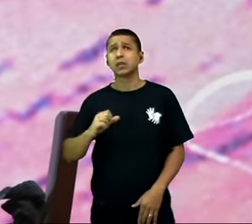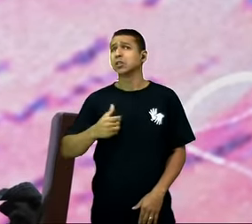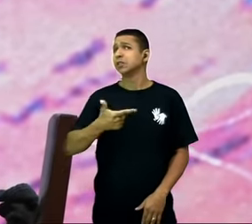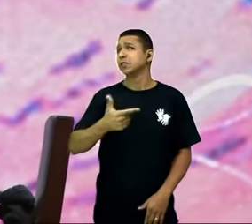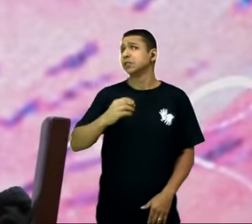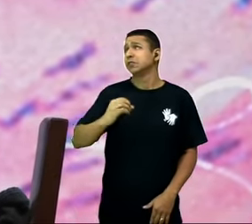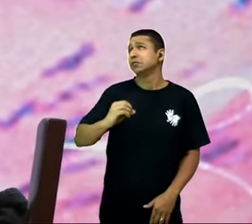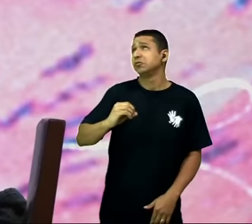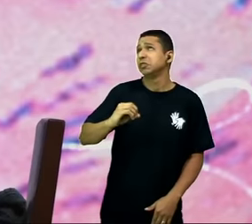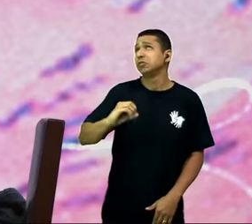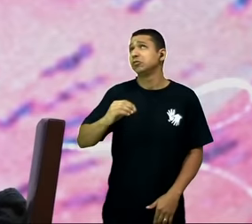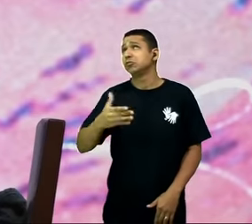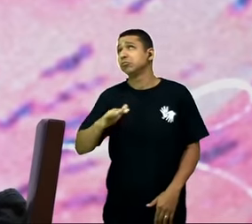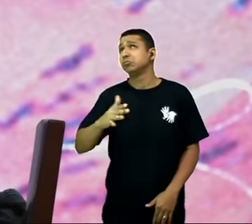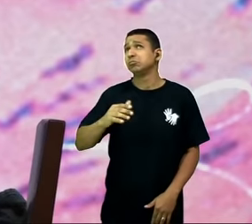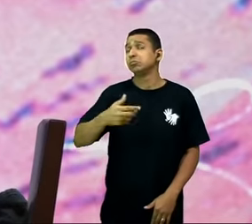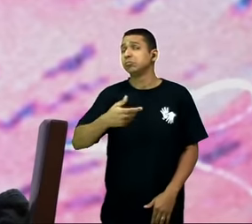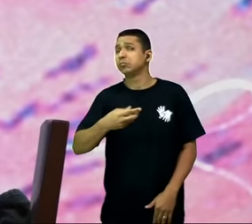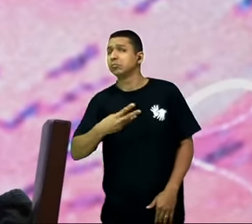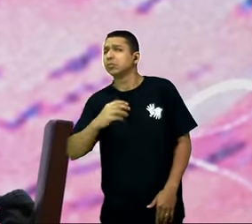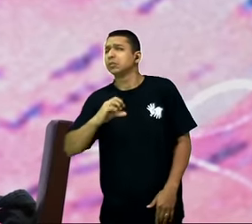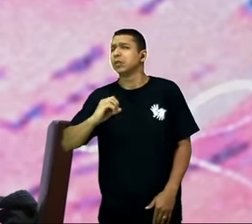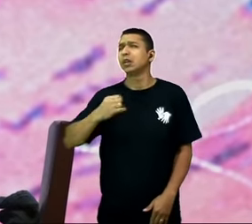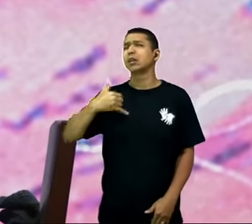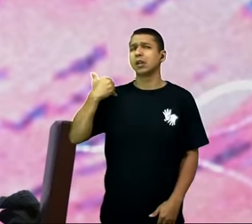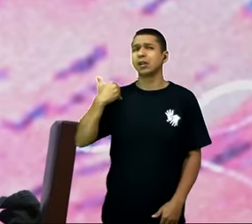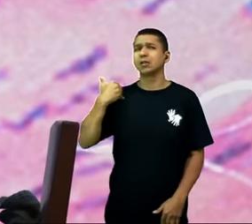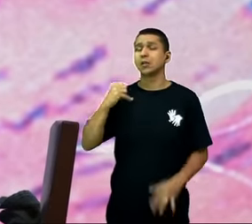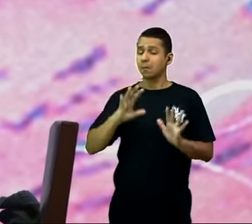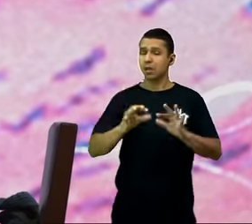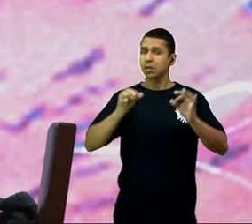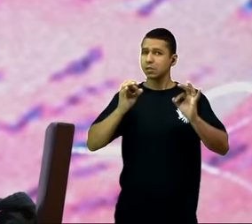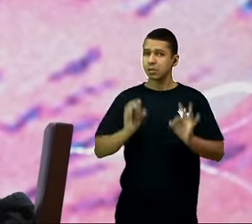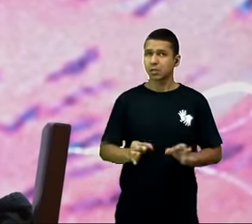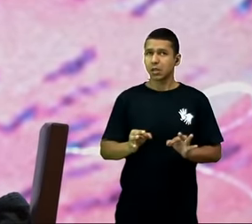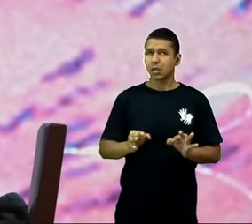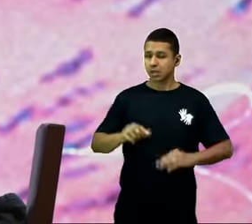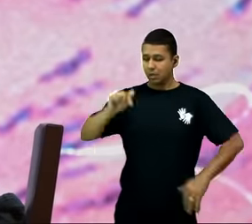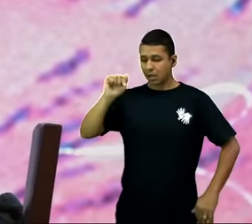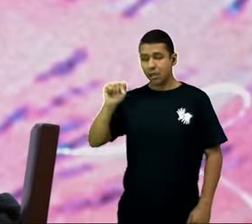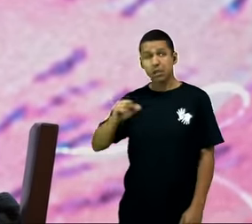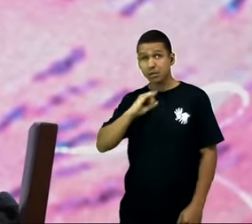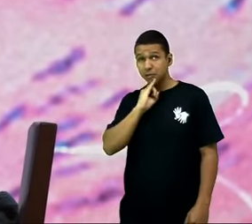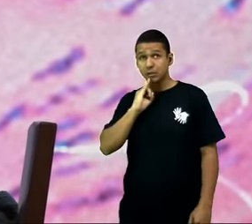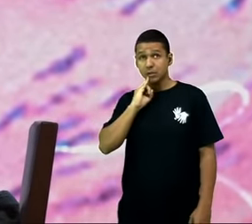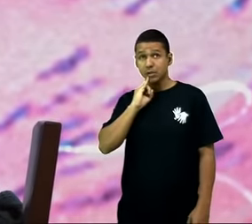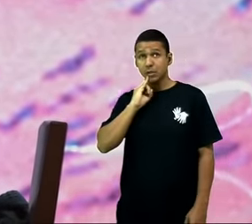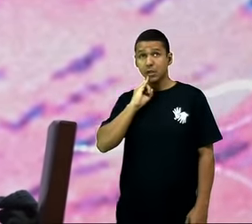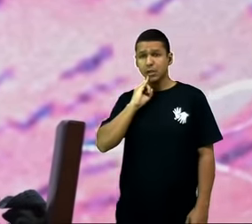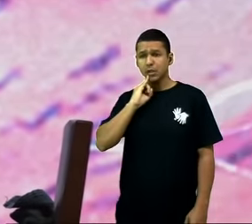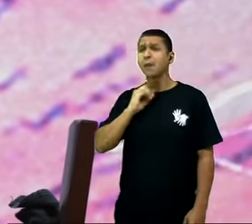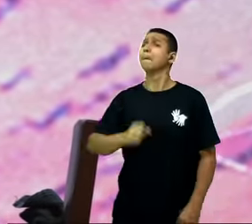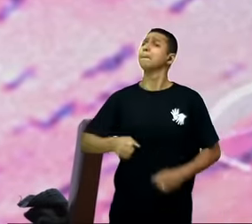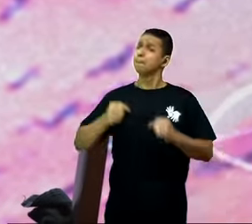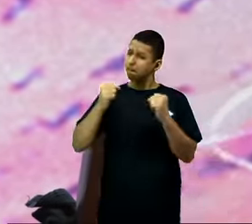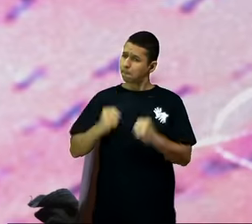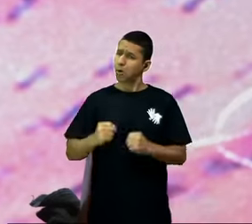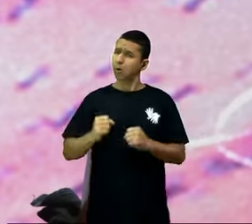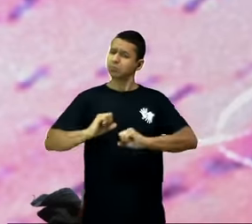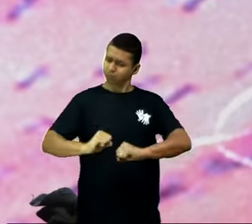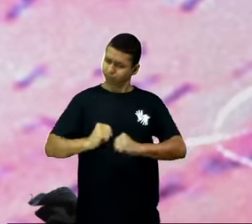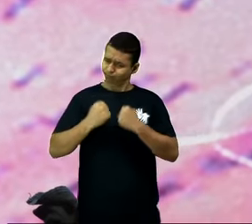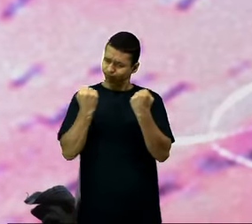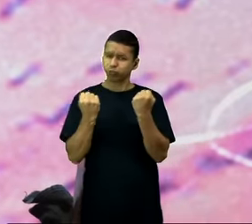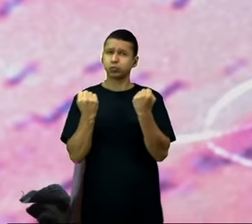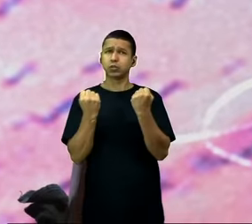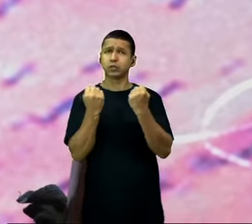falando? O que é certeza para nós é que ele é velho o suficiente para escalar uma montanha com uma carga de